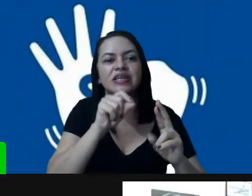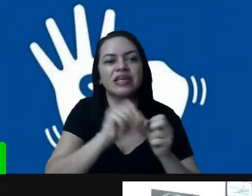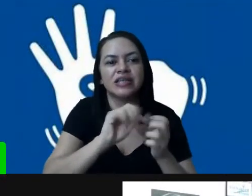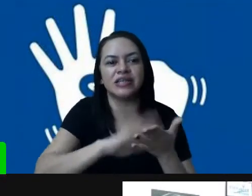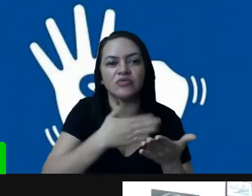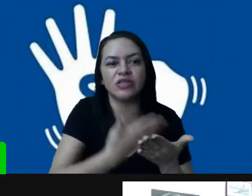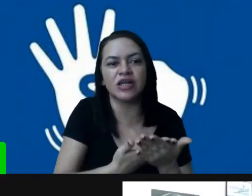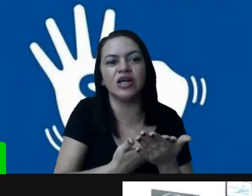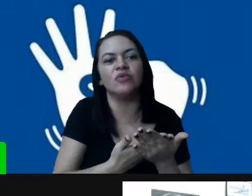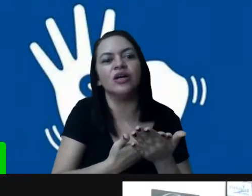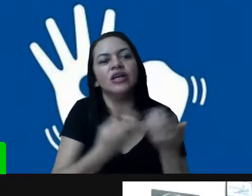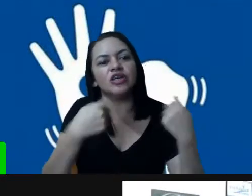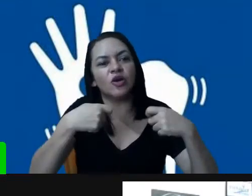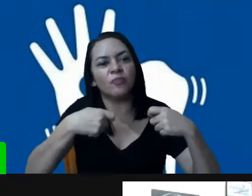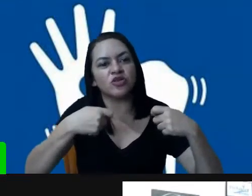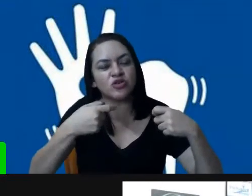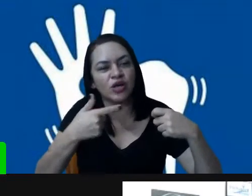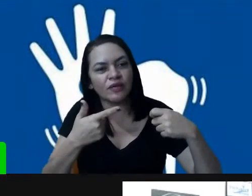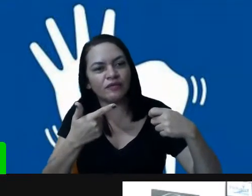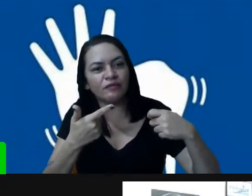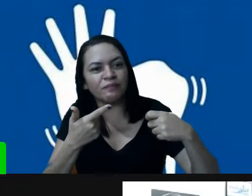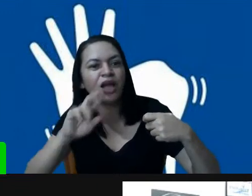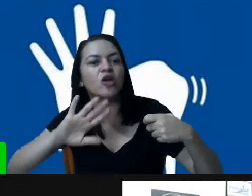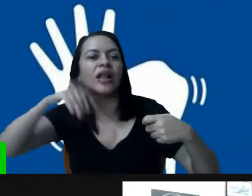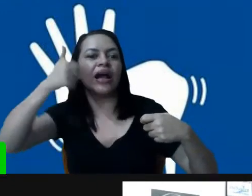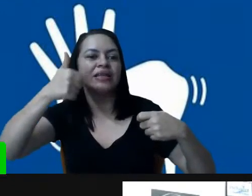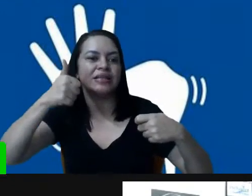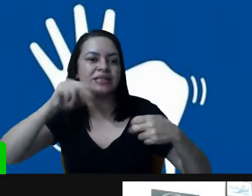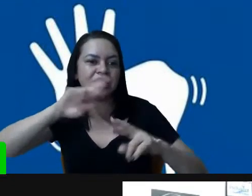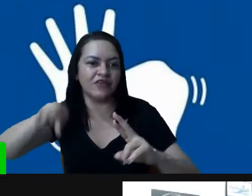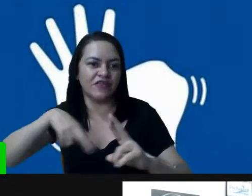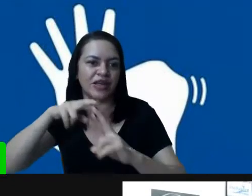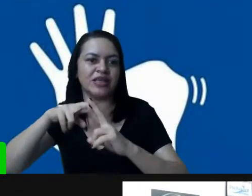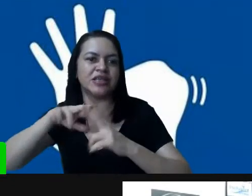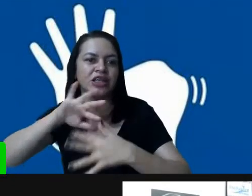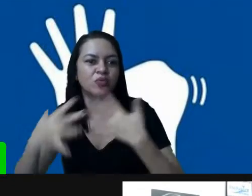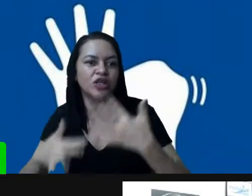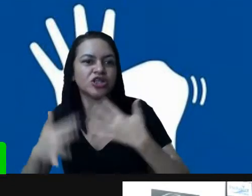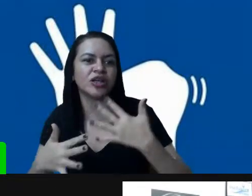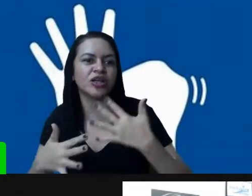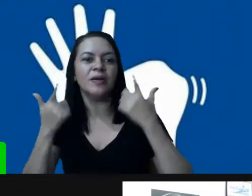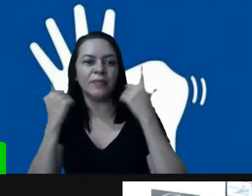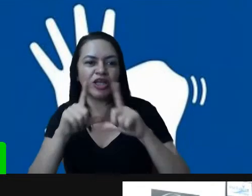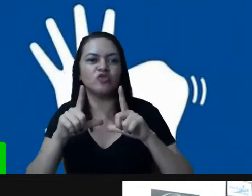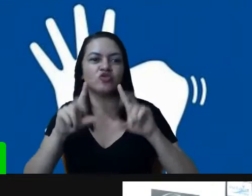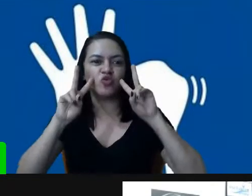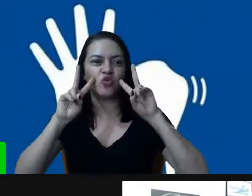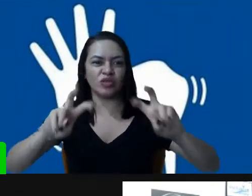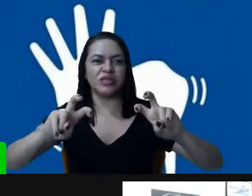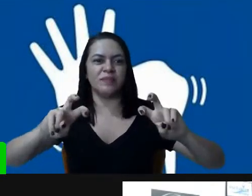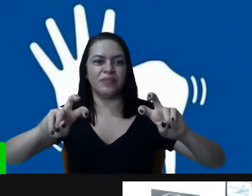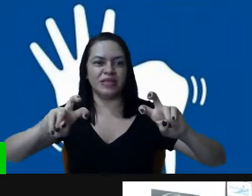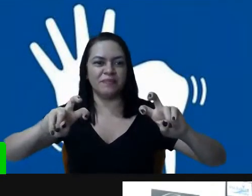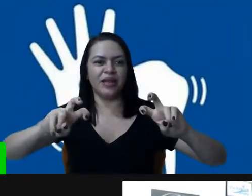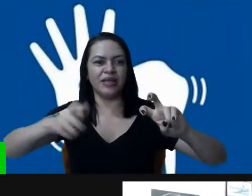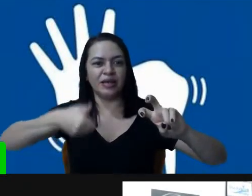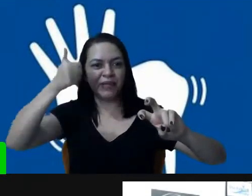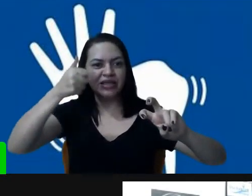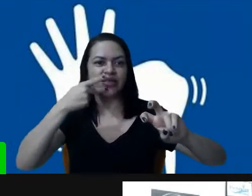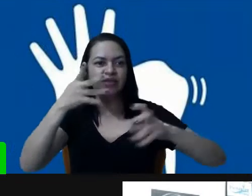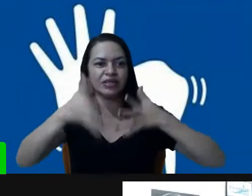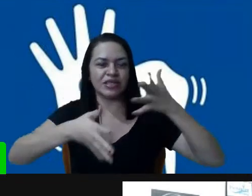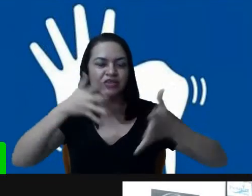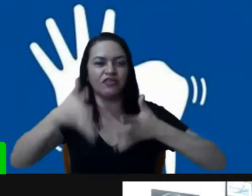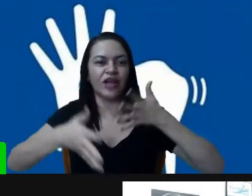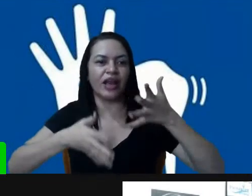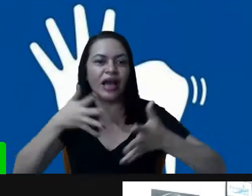fazer nessa tradução e que eu posso melhorar ainda essa referência linguística para que o surdo consiga perceber ainda mais